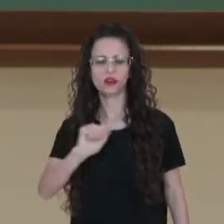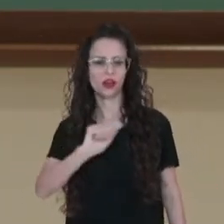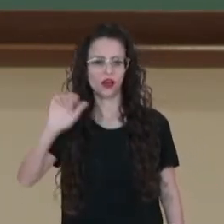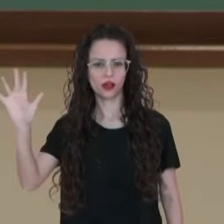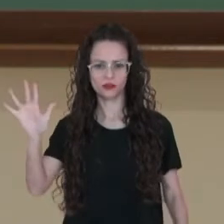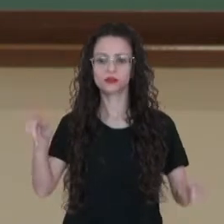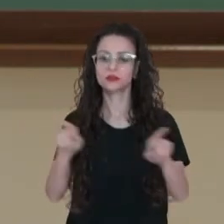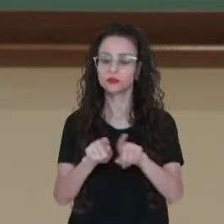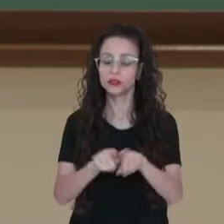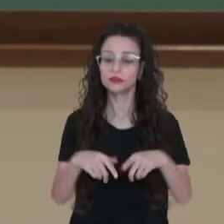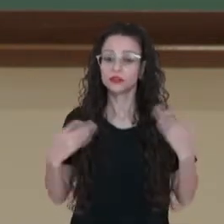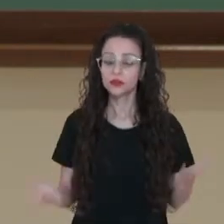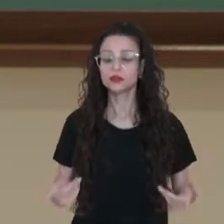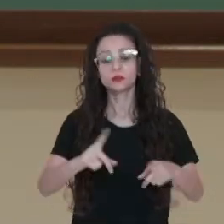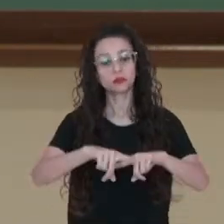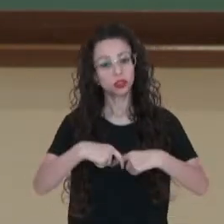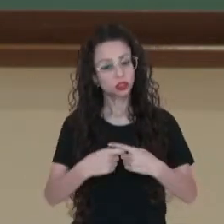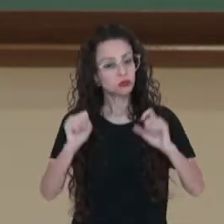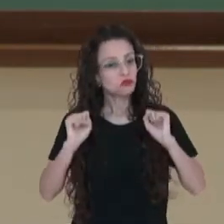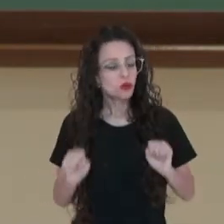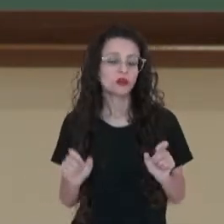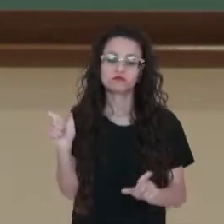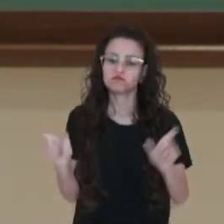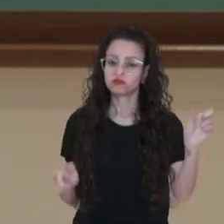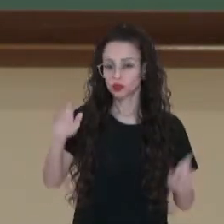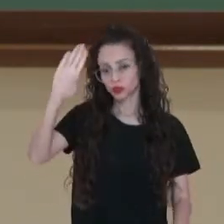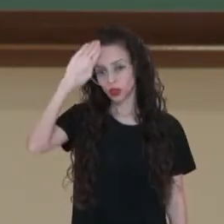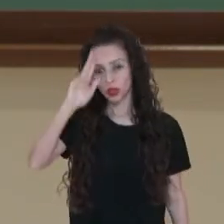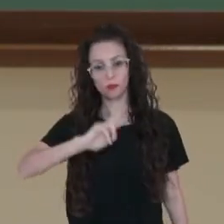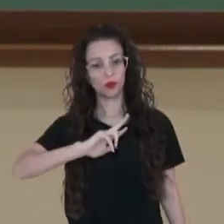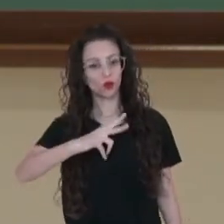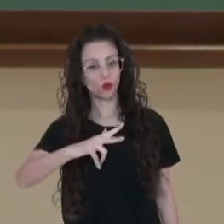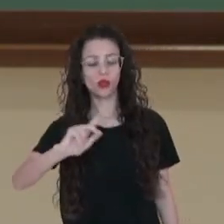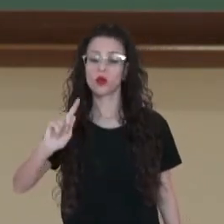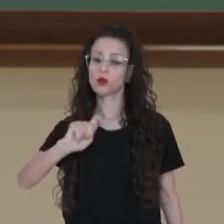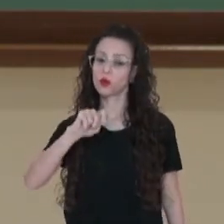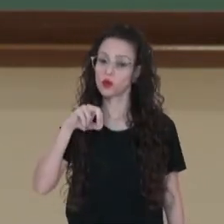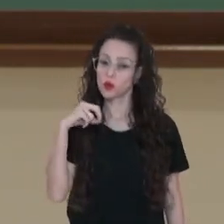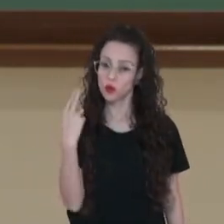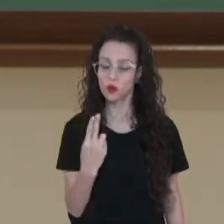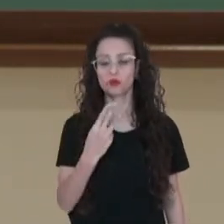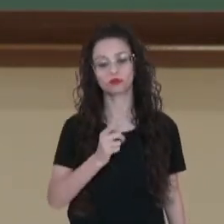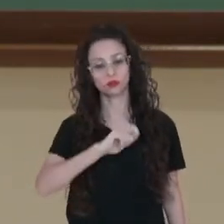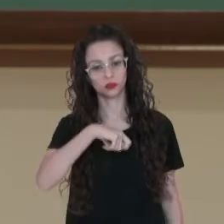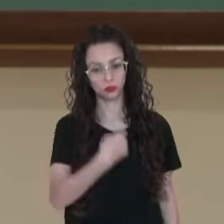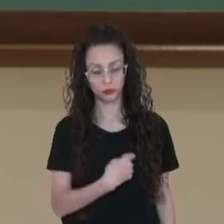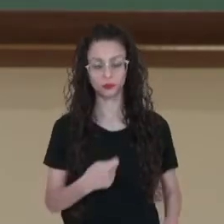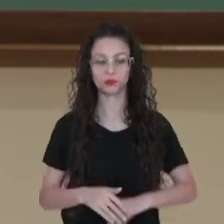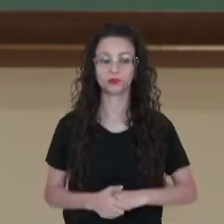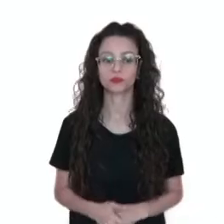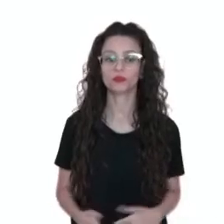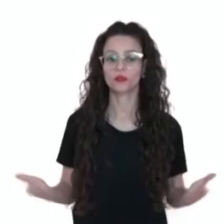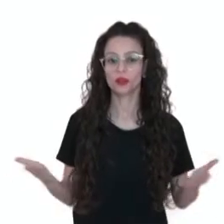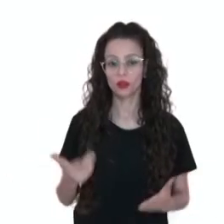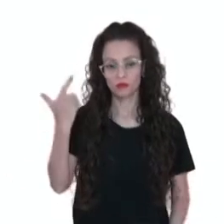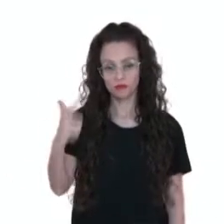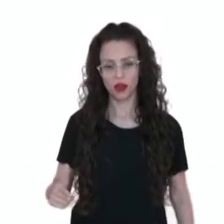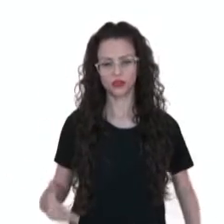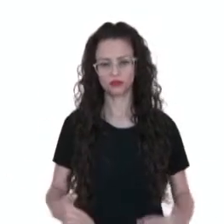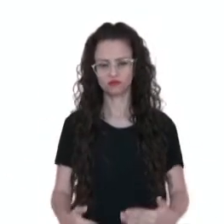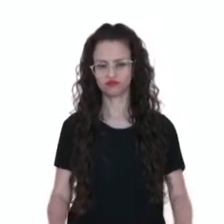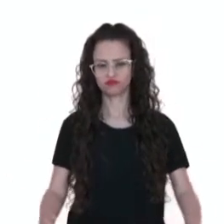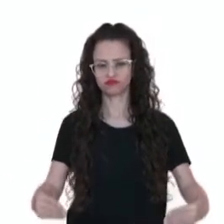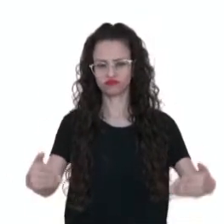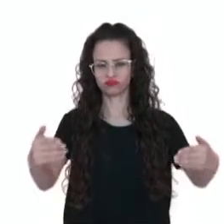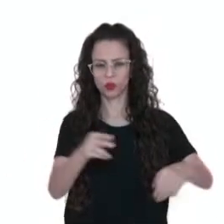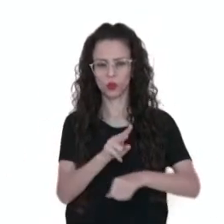Então, por isso, poderia ser soldados portugueses ou espanhóis, tá? Aqui mais um forte, né? O Forte